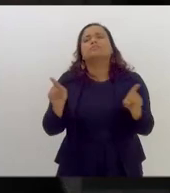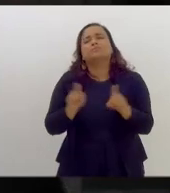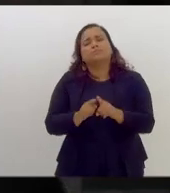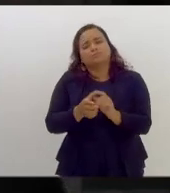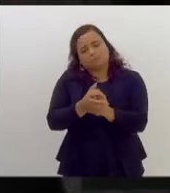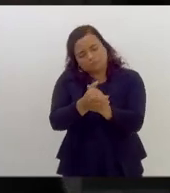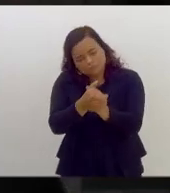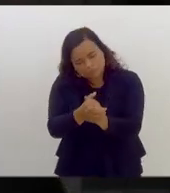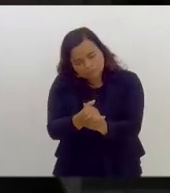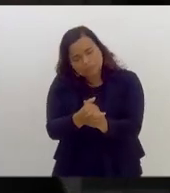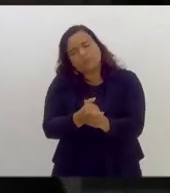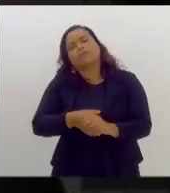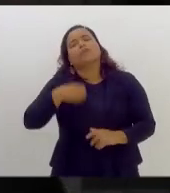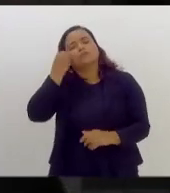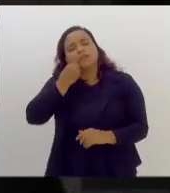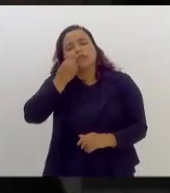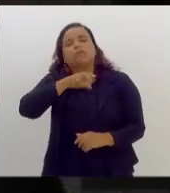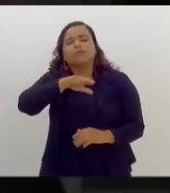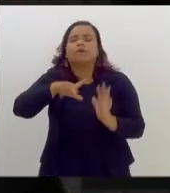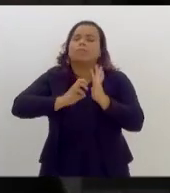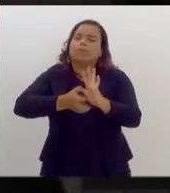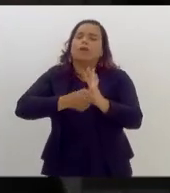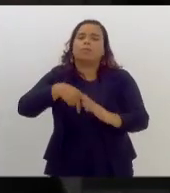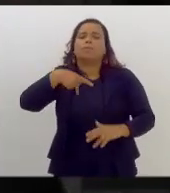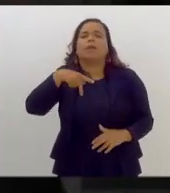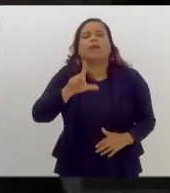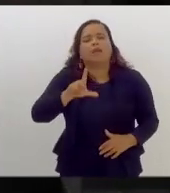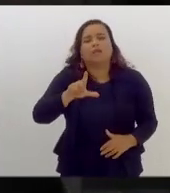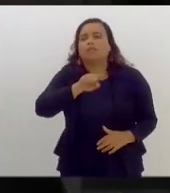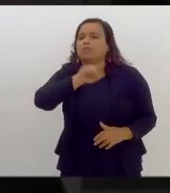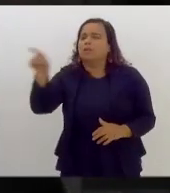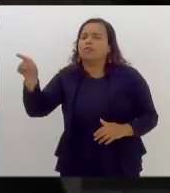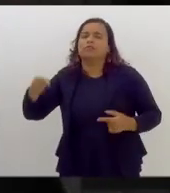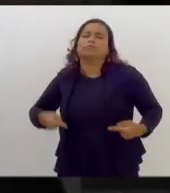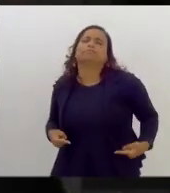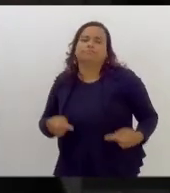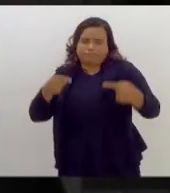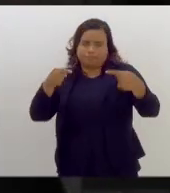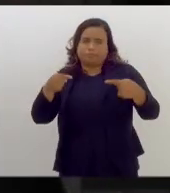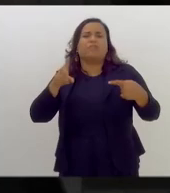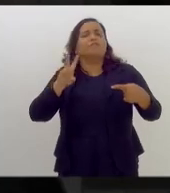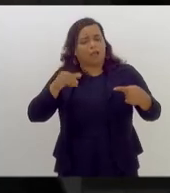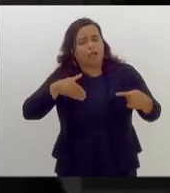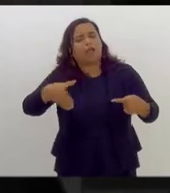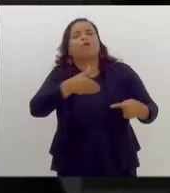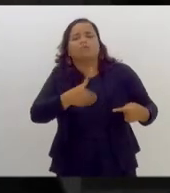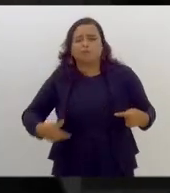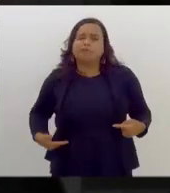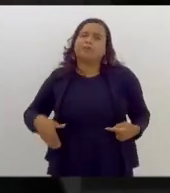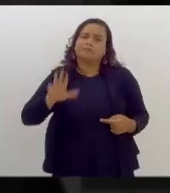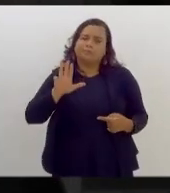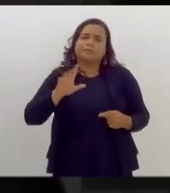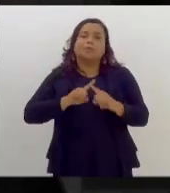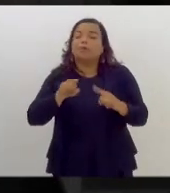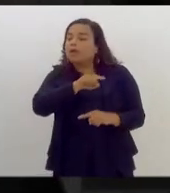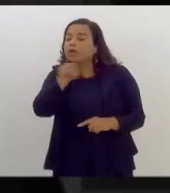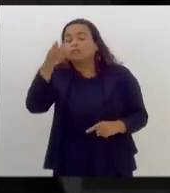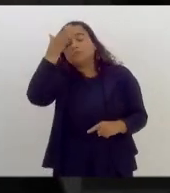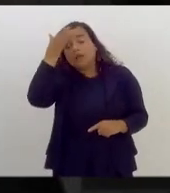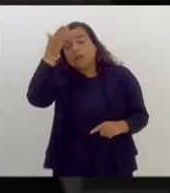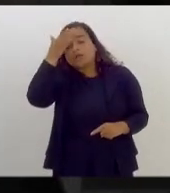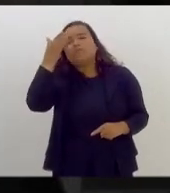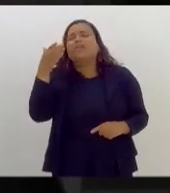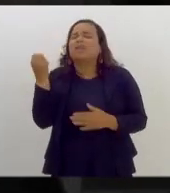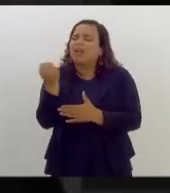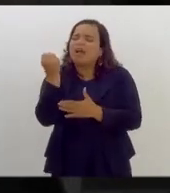aqui senadores do PL que farão oposição ao governo Lula e que tiveram a compreensão da